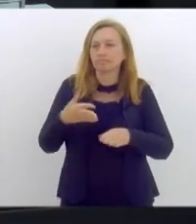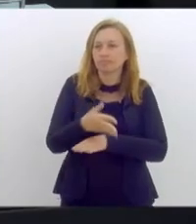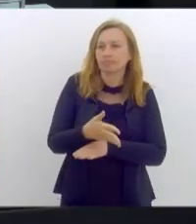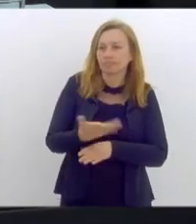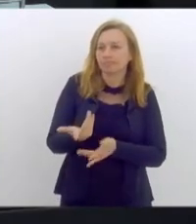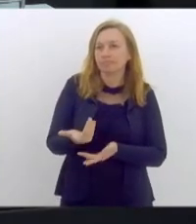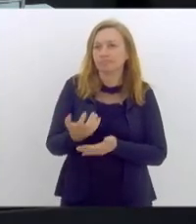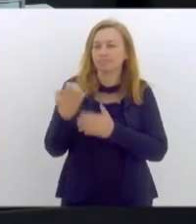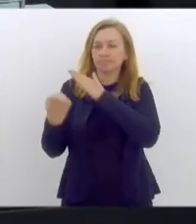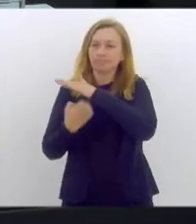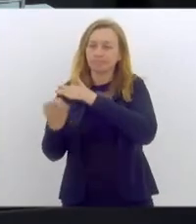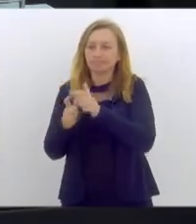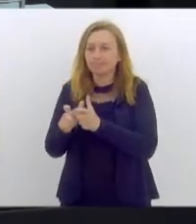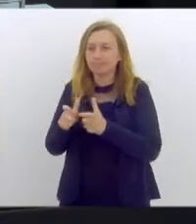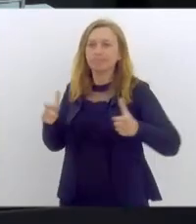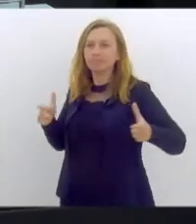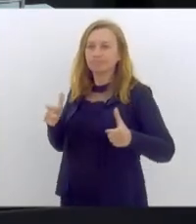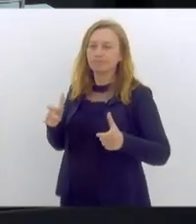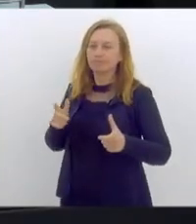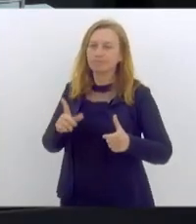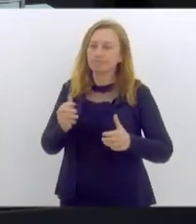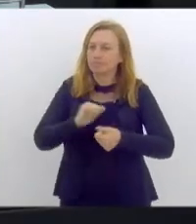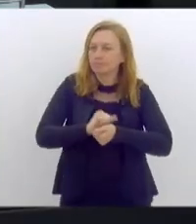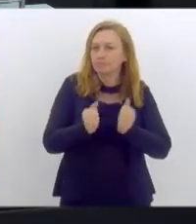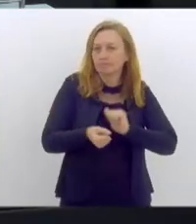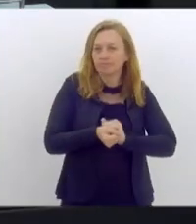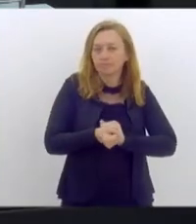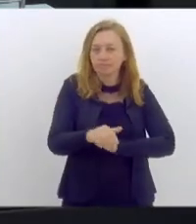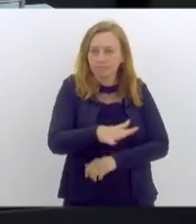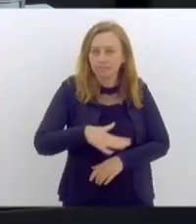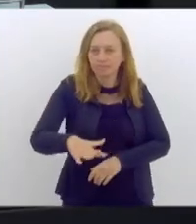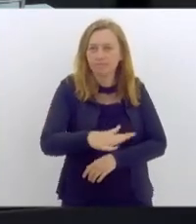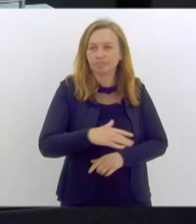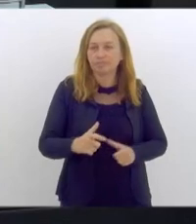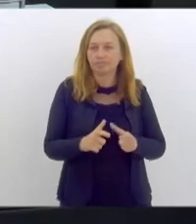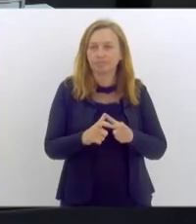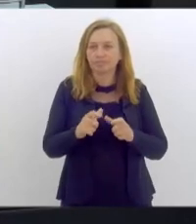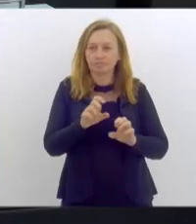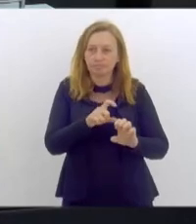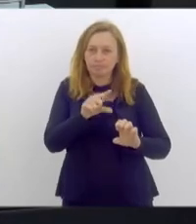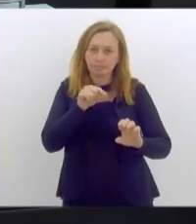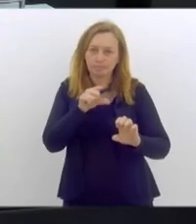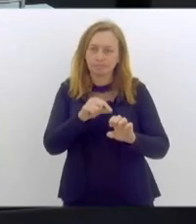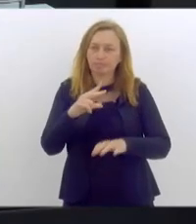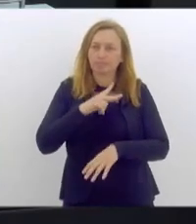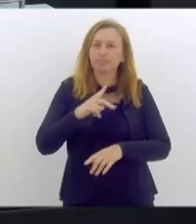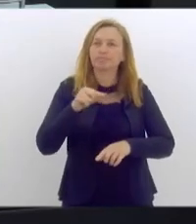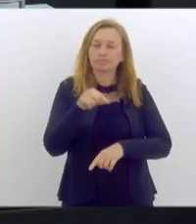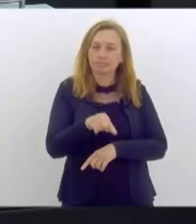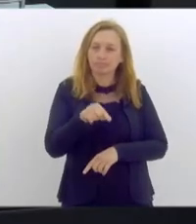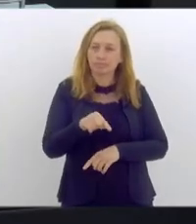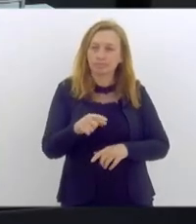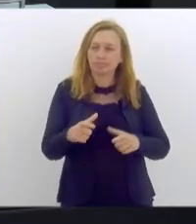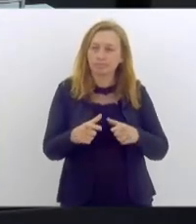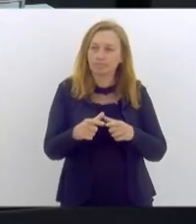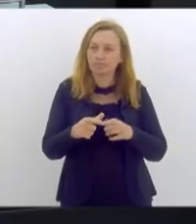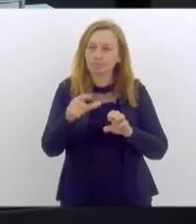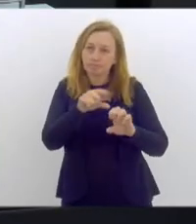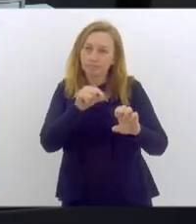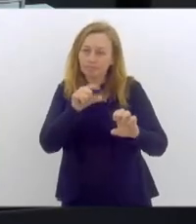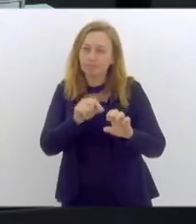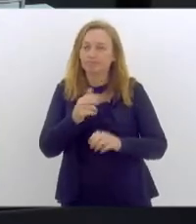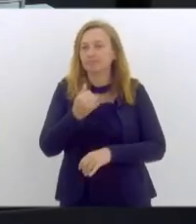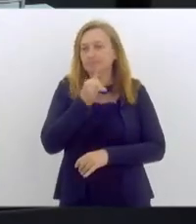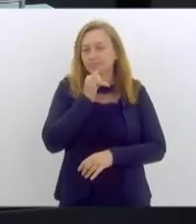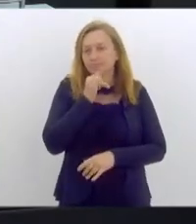não esteja adequado a Essa sociedade empresária né até o microempreendedor individual então aqui é para o pequeno e aí para o pequeno